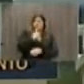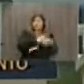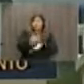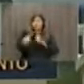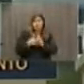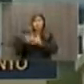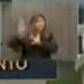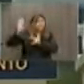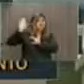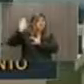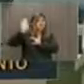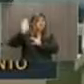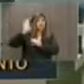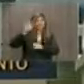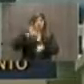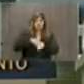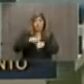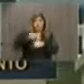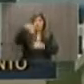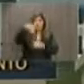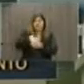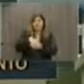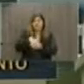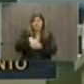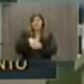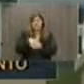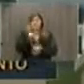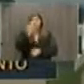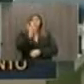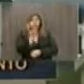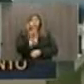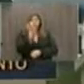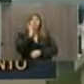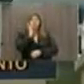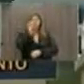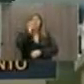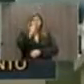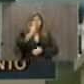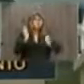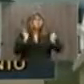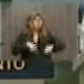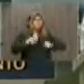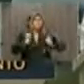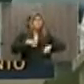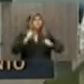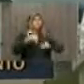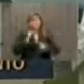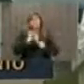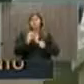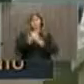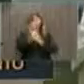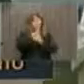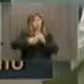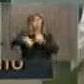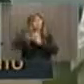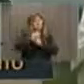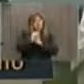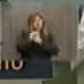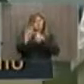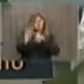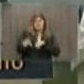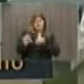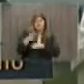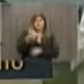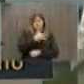candidatos, na época da eleição, eles atuam exatamente e se apropriam das necessidades que eles não atendem, do social, educação, saúde,